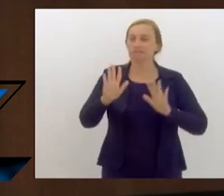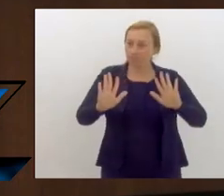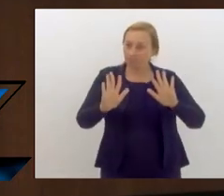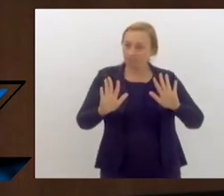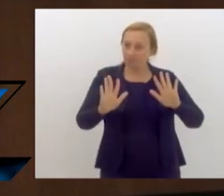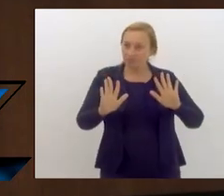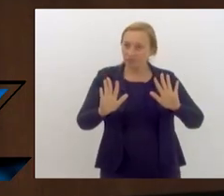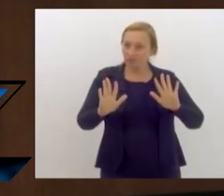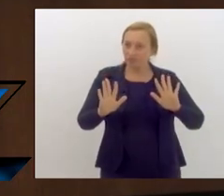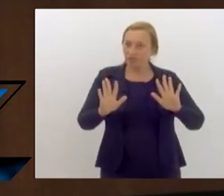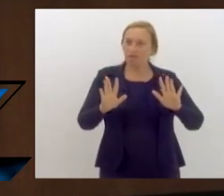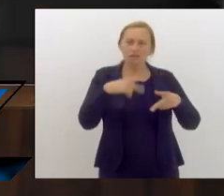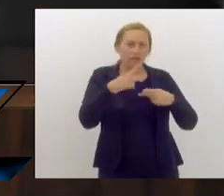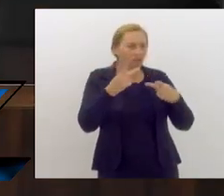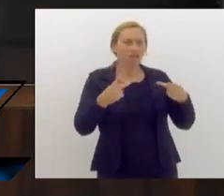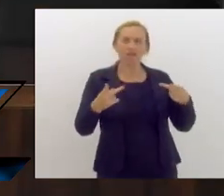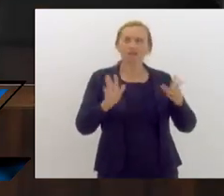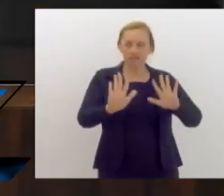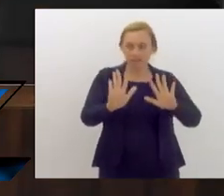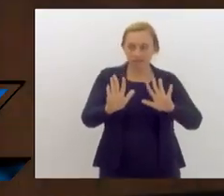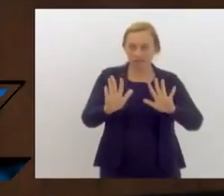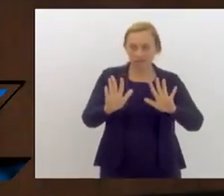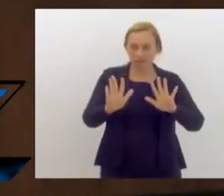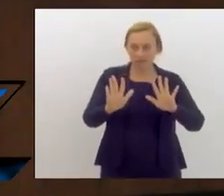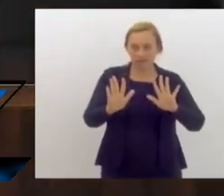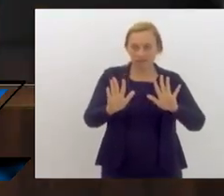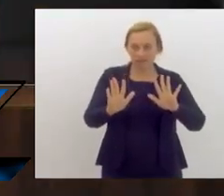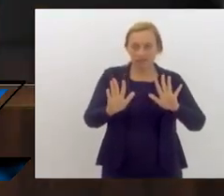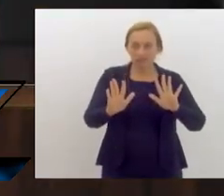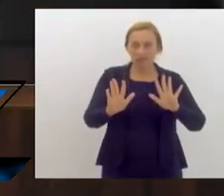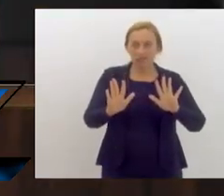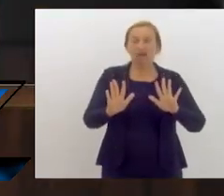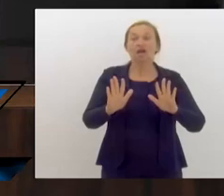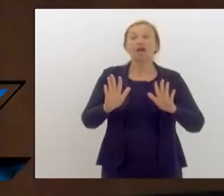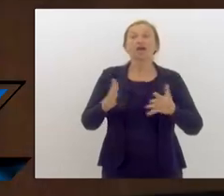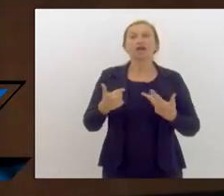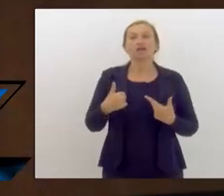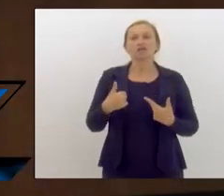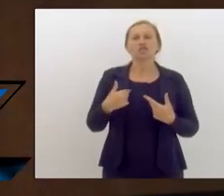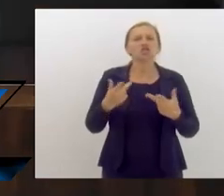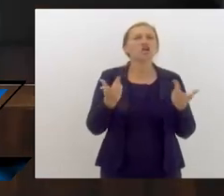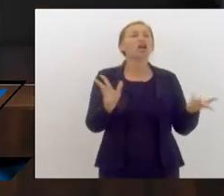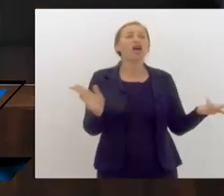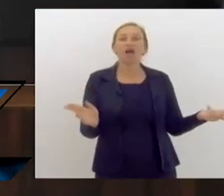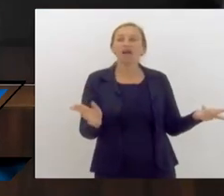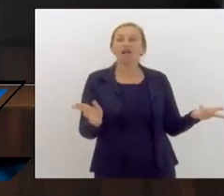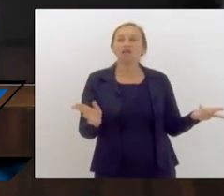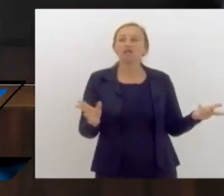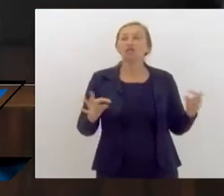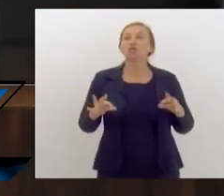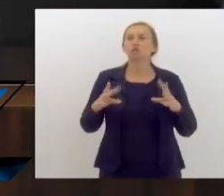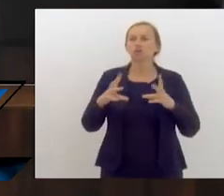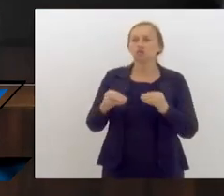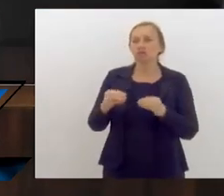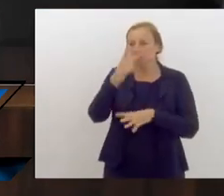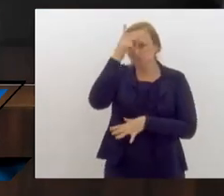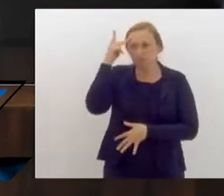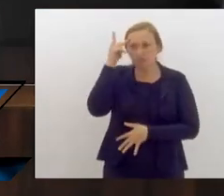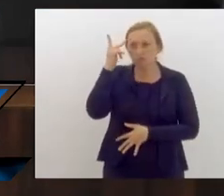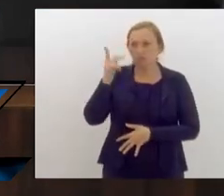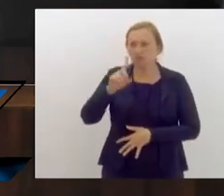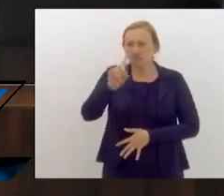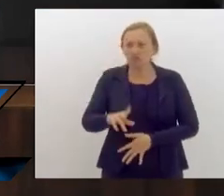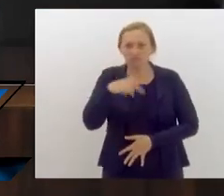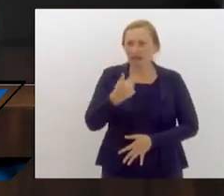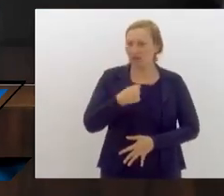que bem entendeu eu cansei praticamente a todo mundo do outro lado e do lado de cá e até ele o autor